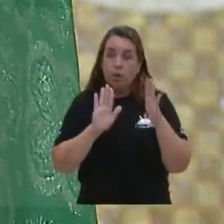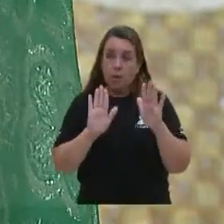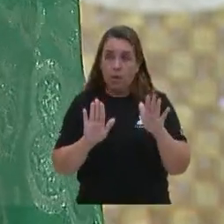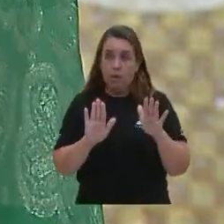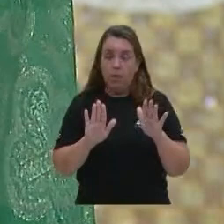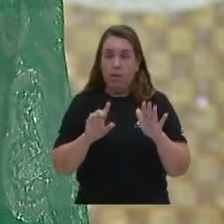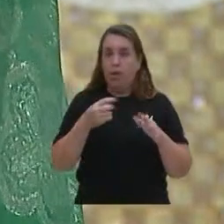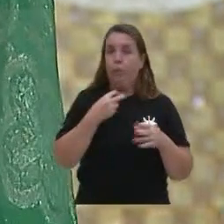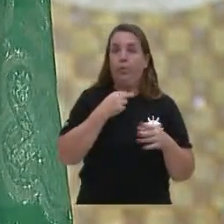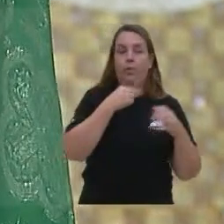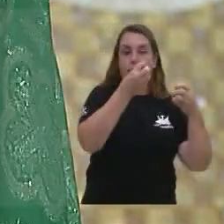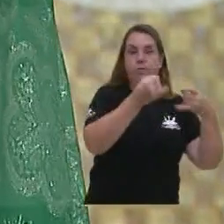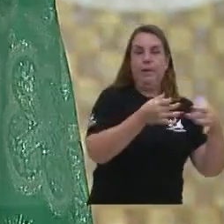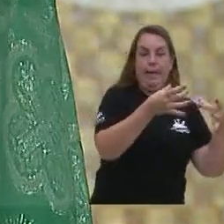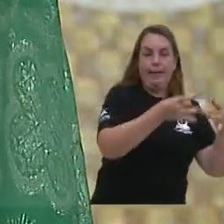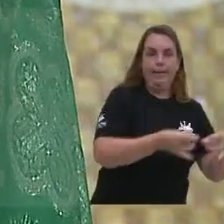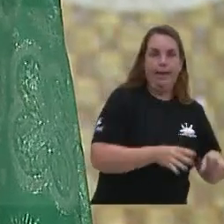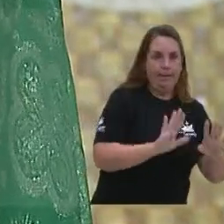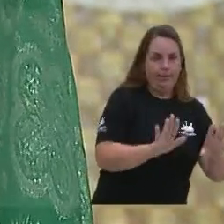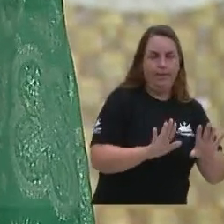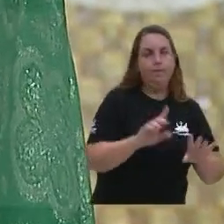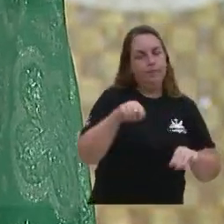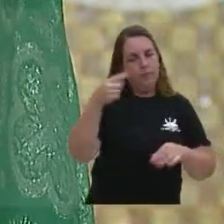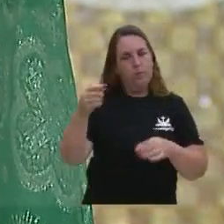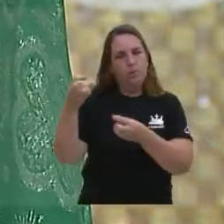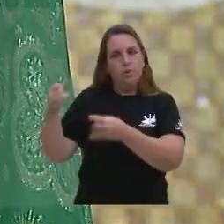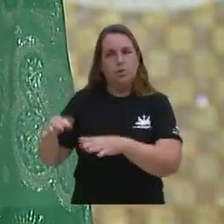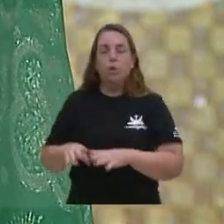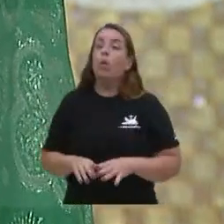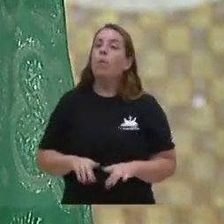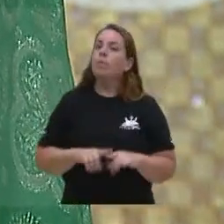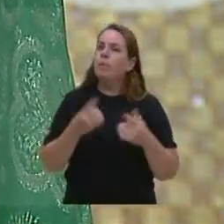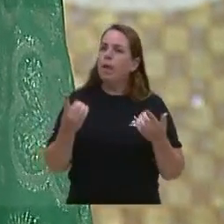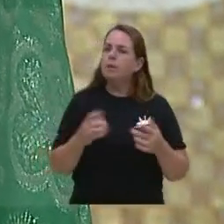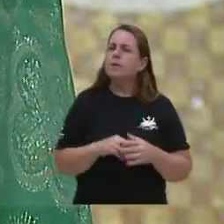sistematicamente a explicação, como eu disse, farei em outro horário,